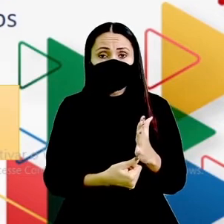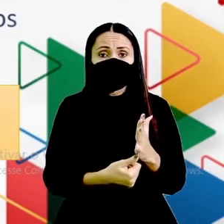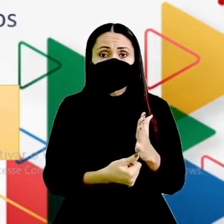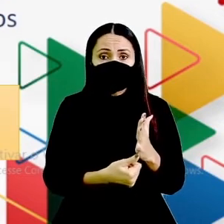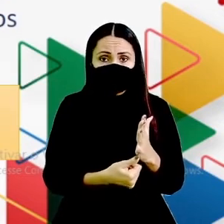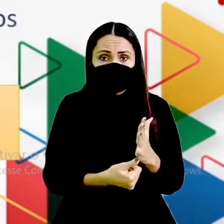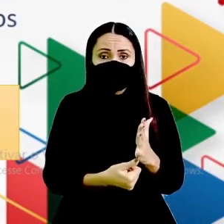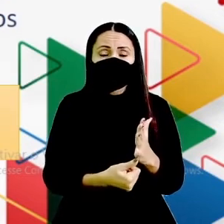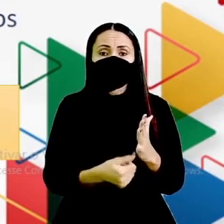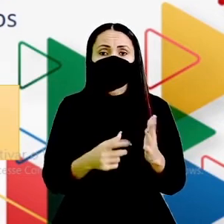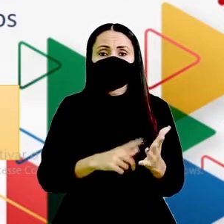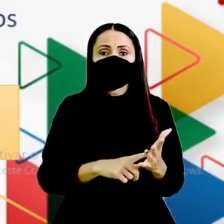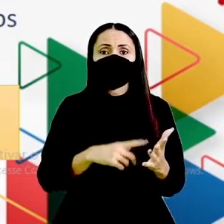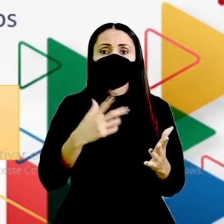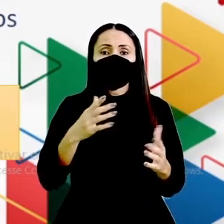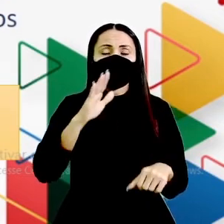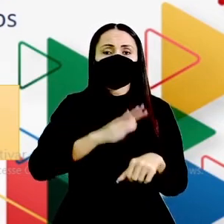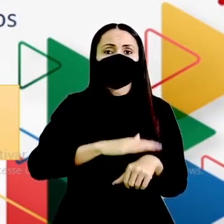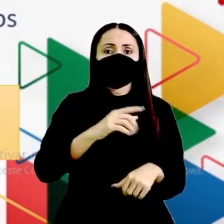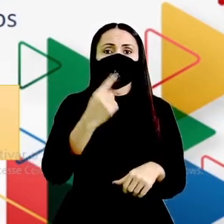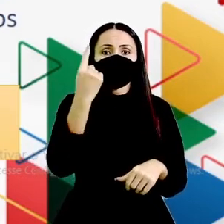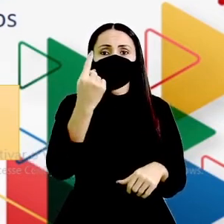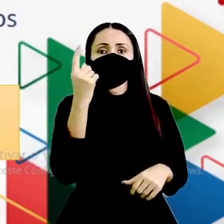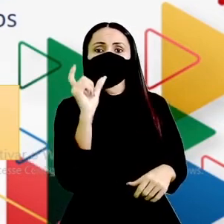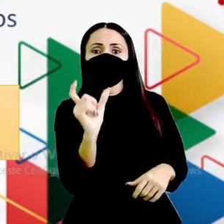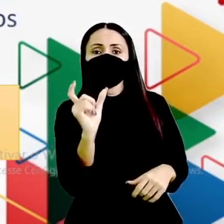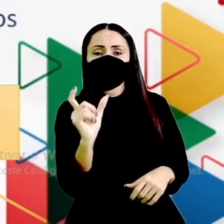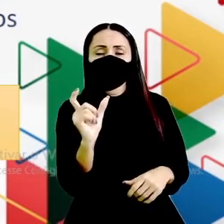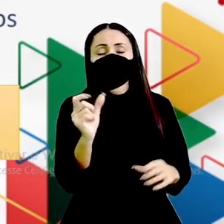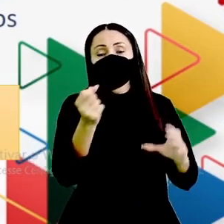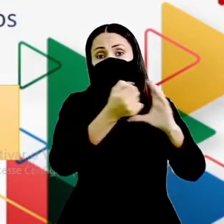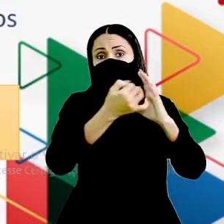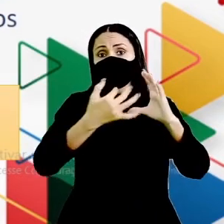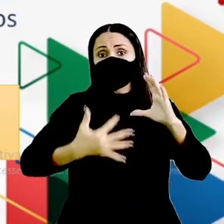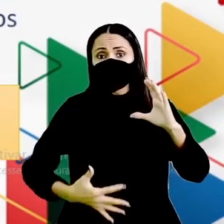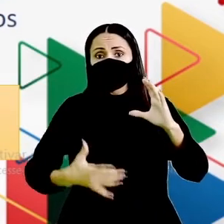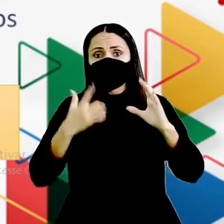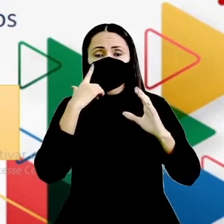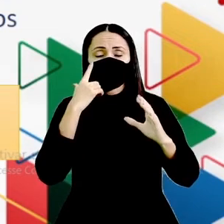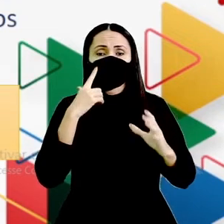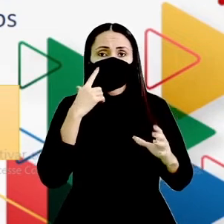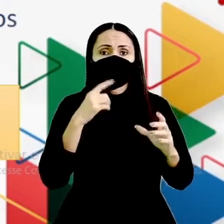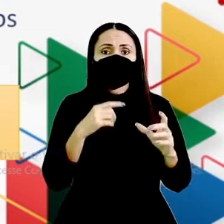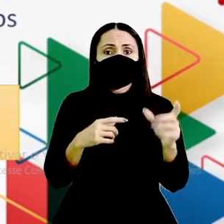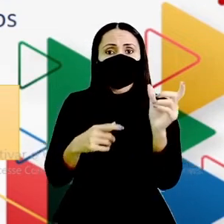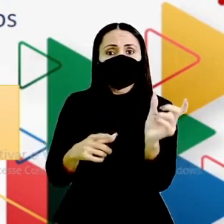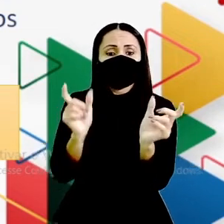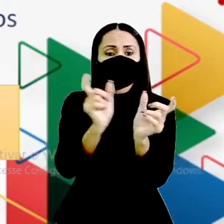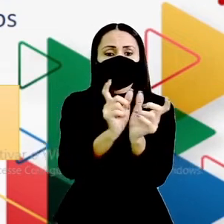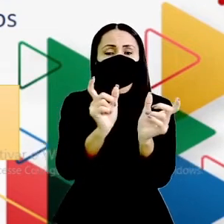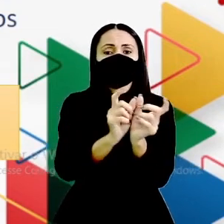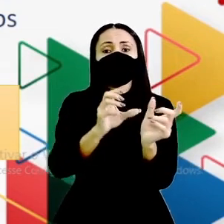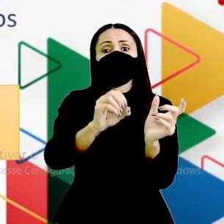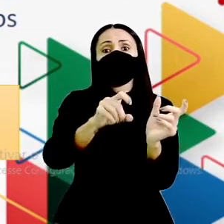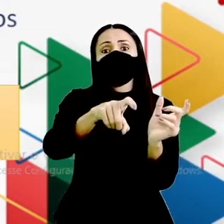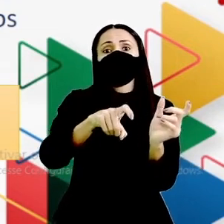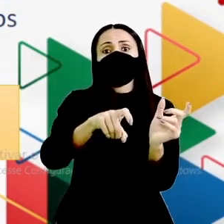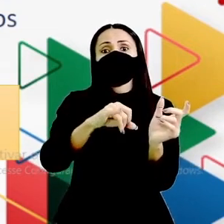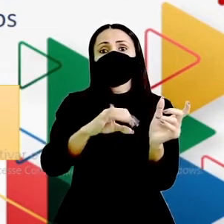uma sílaba para poder eu caracterizá-la como oxítona, isto é, a vogal mais forte é